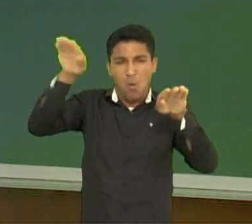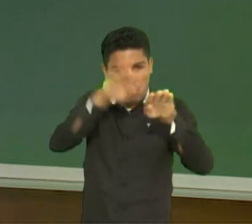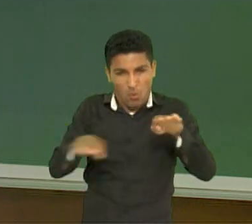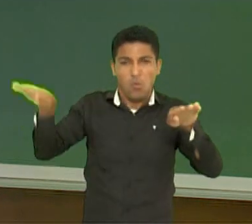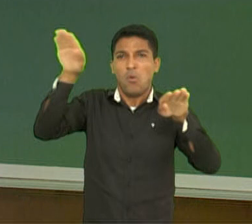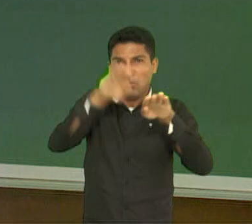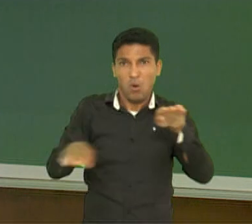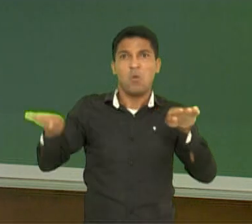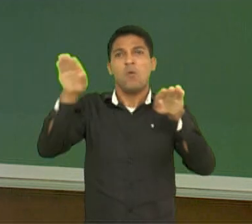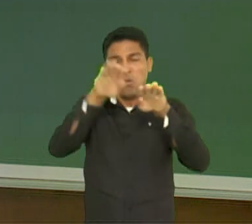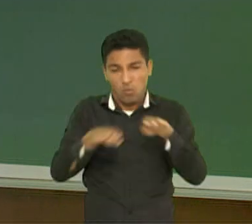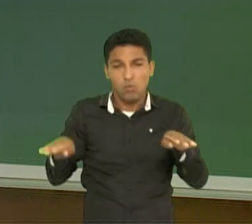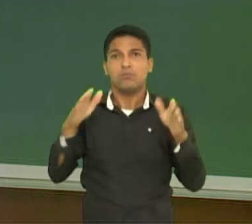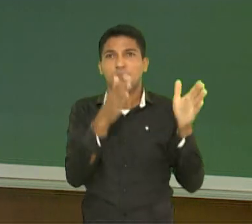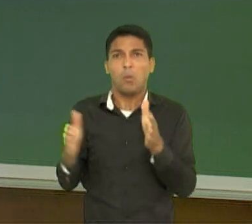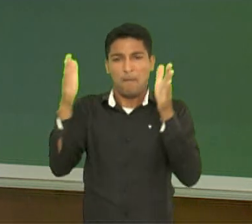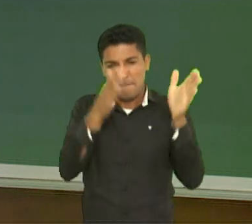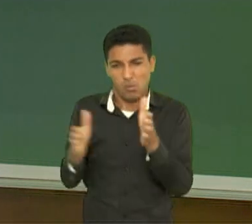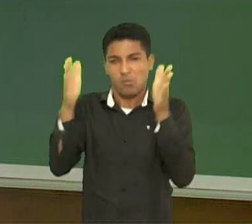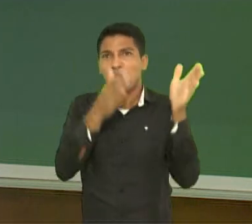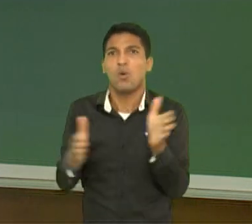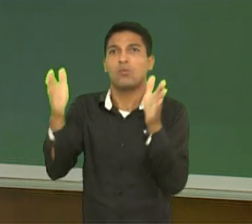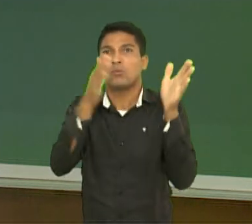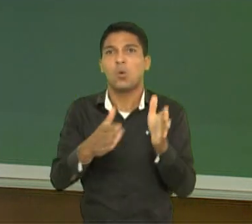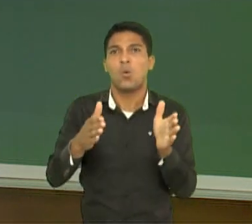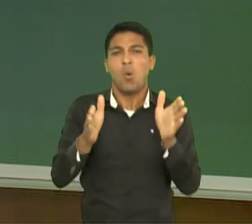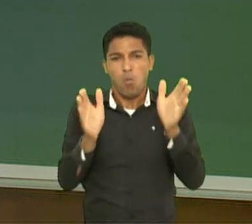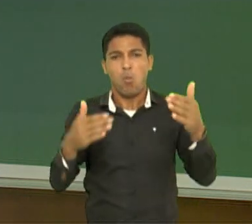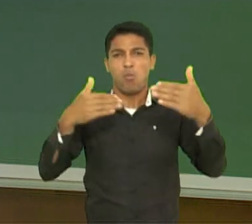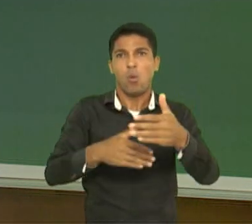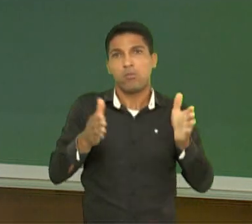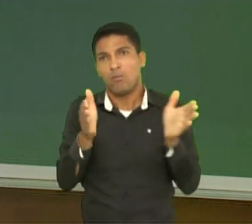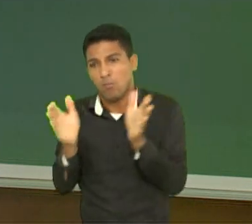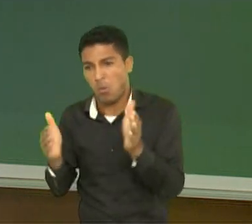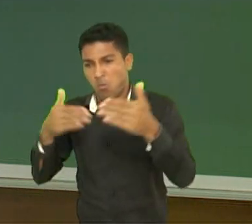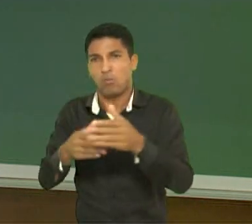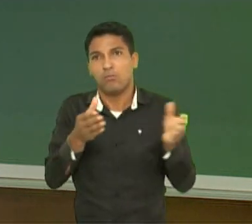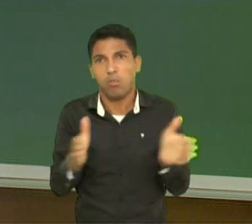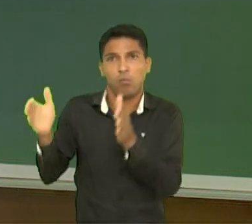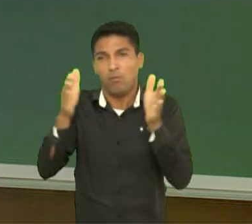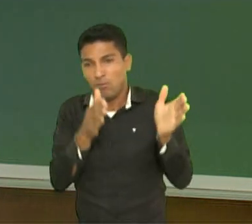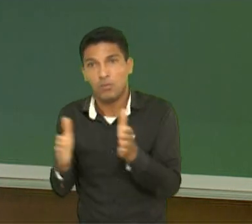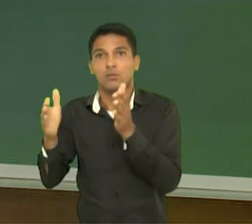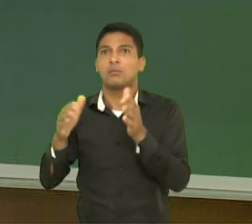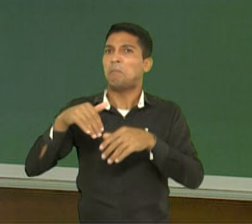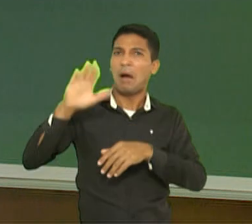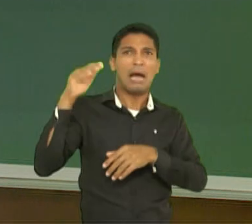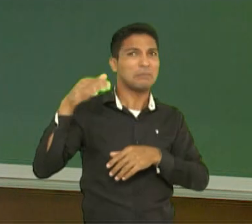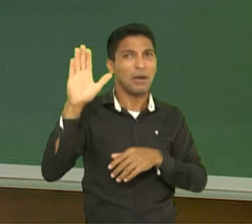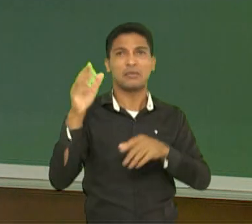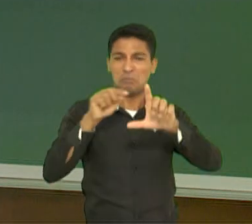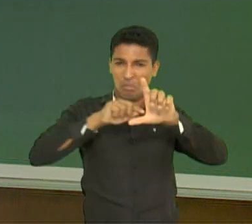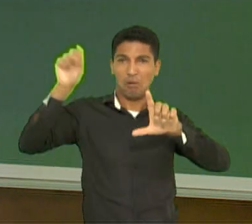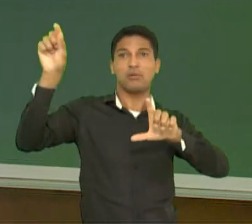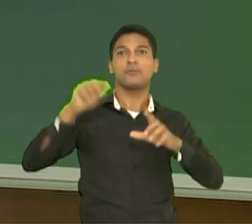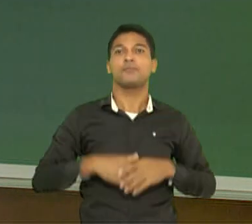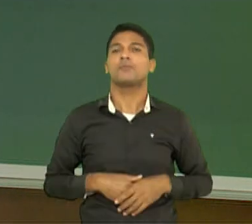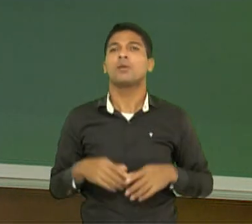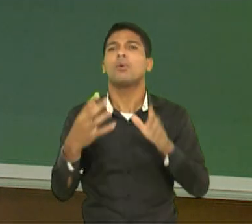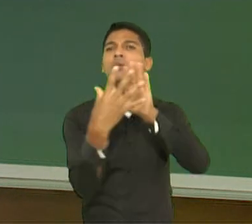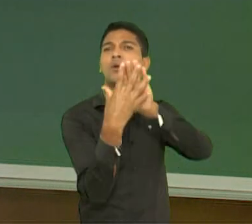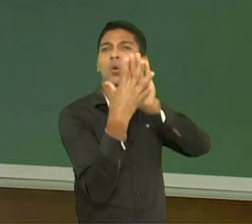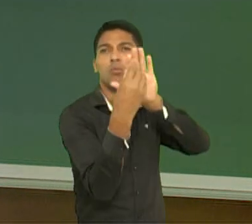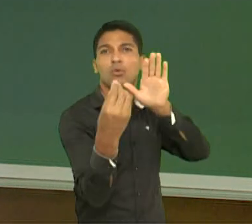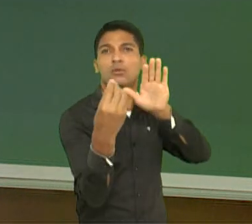problema: como aliar isso à preservação dos recursos naturais? Então, esse modelo nosso de